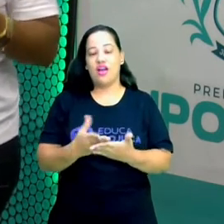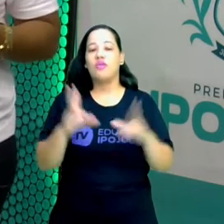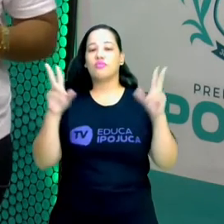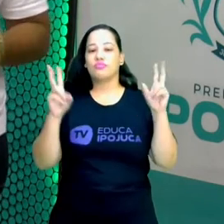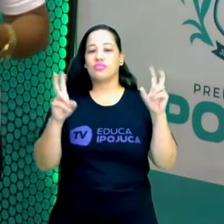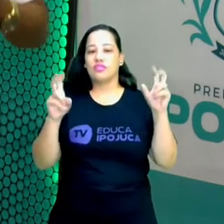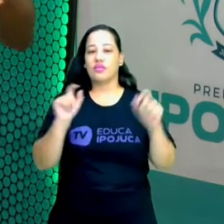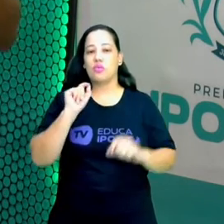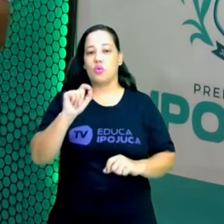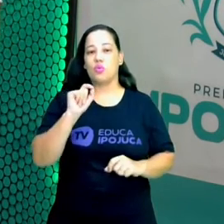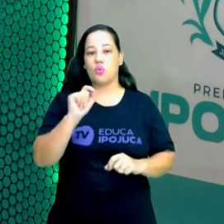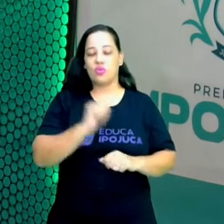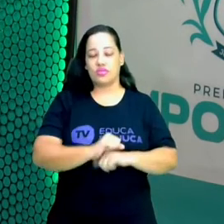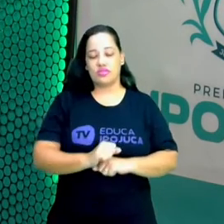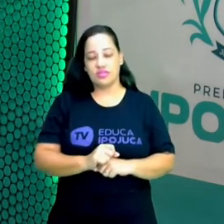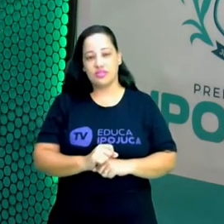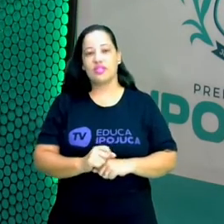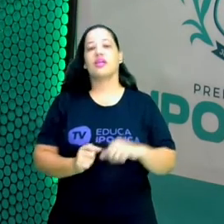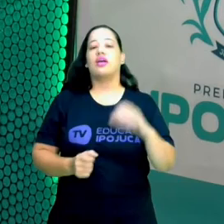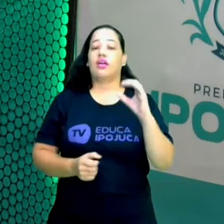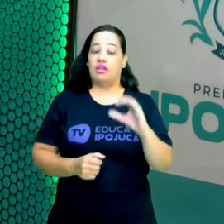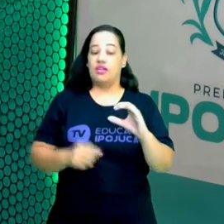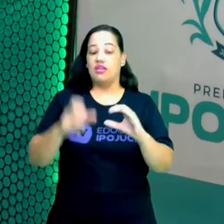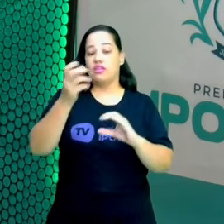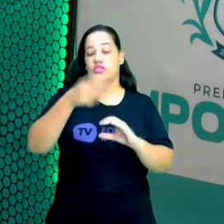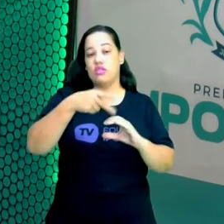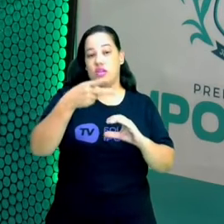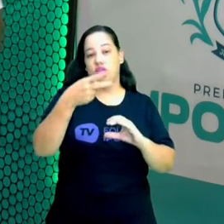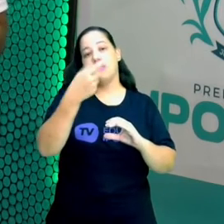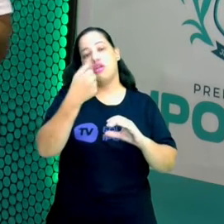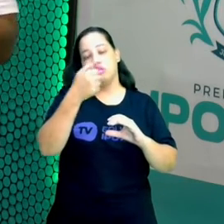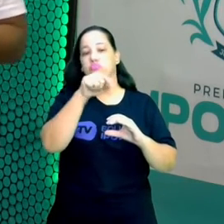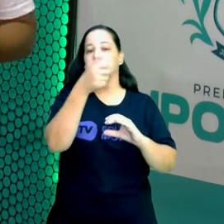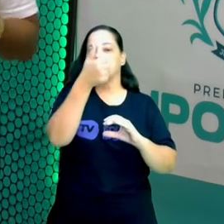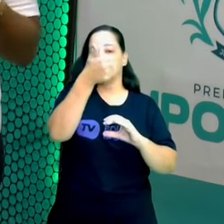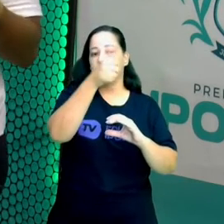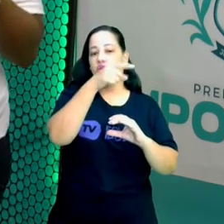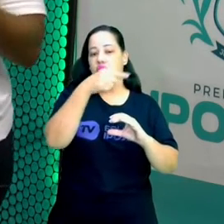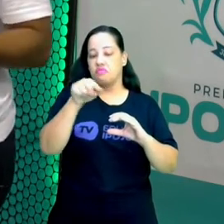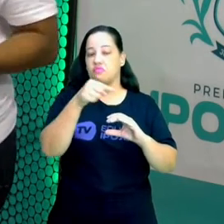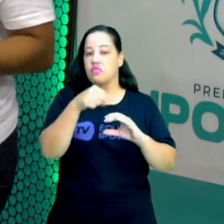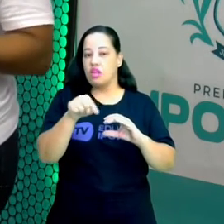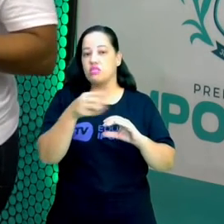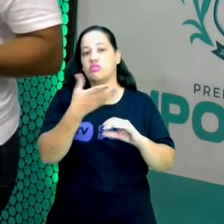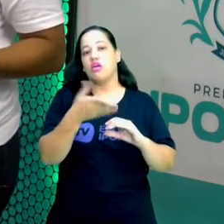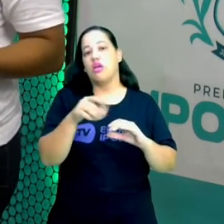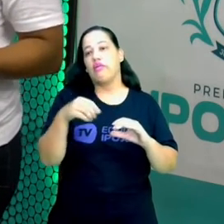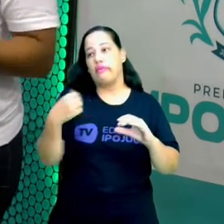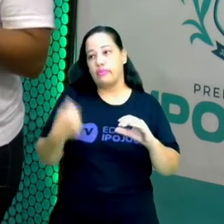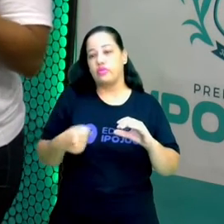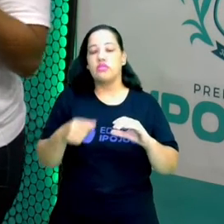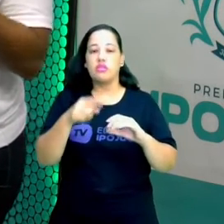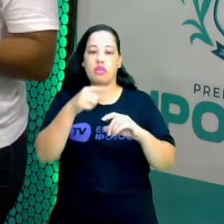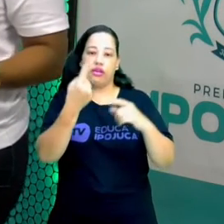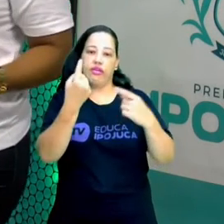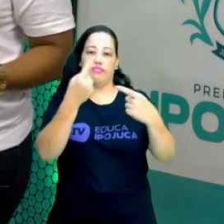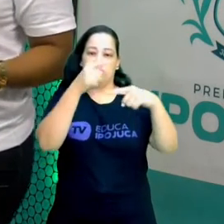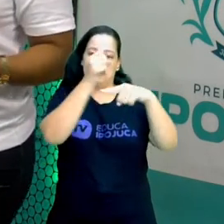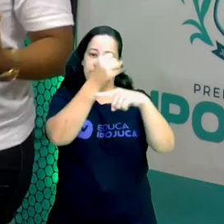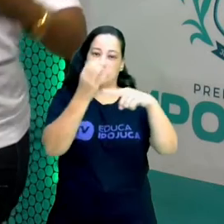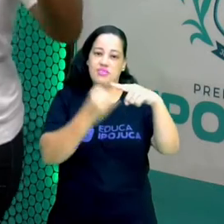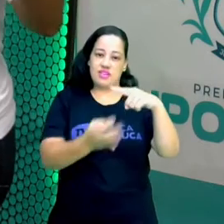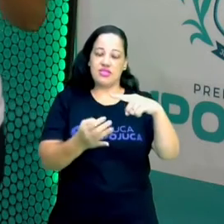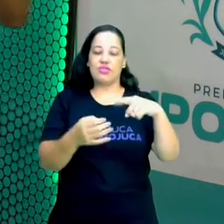sobre expoente fracionário. Quando o expoente da potência for uma fração, o que vai